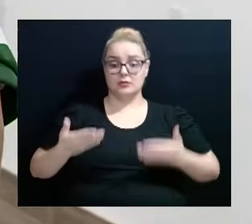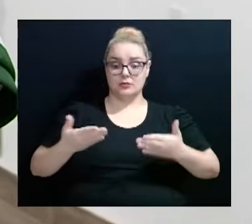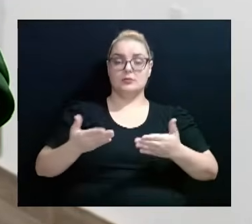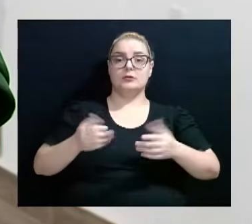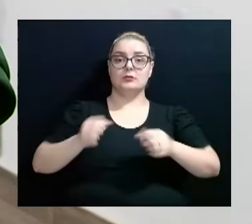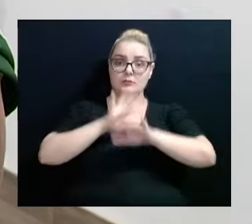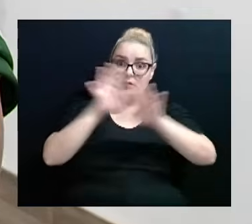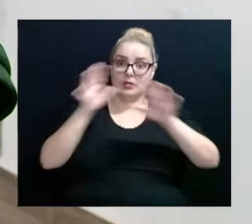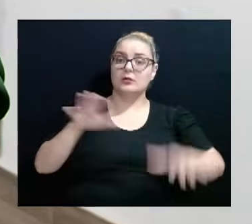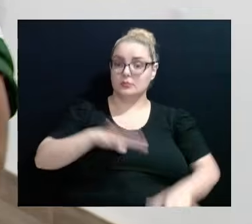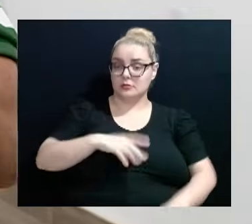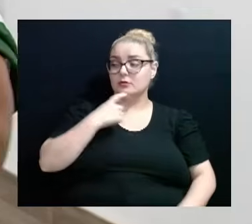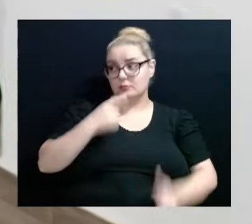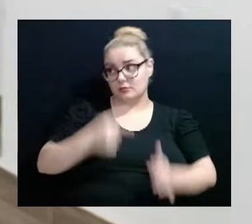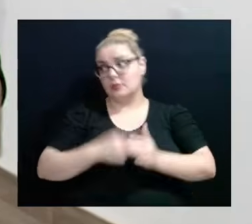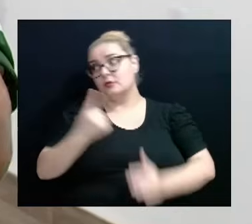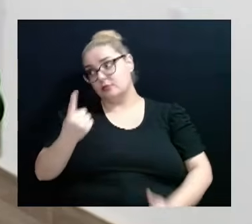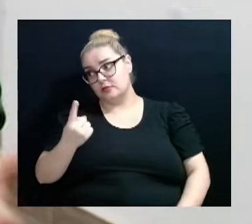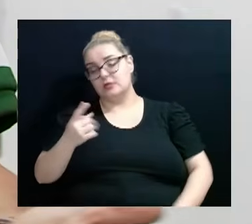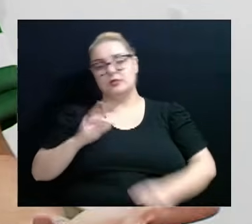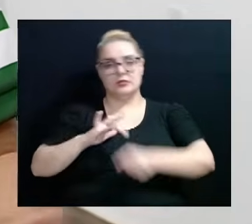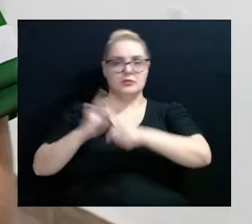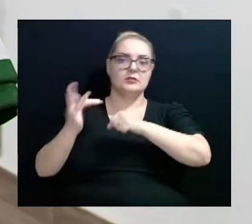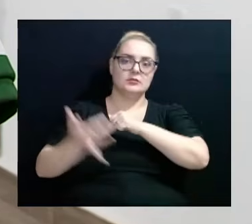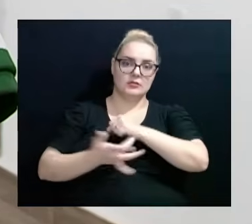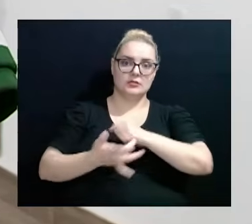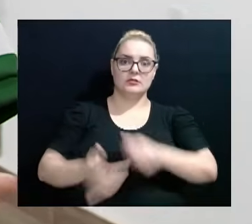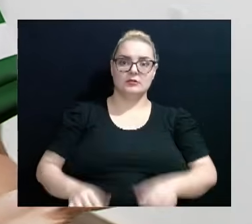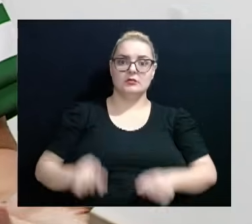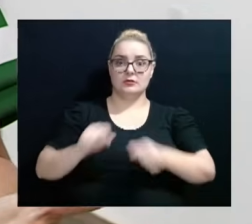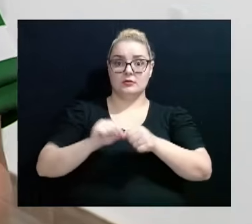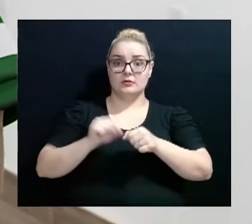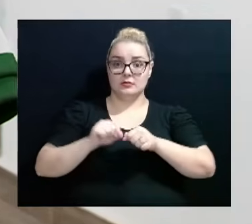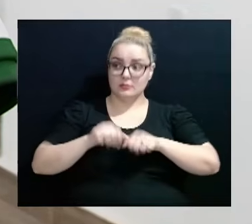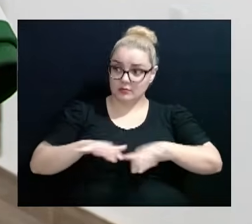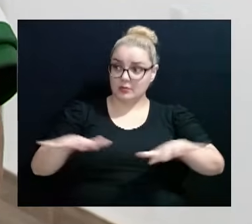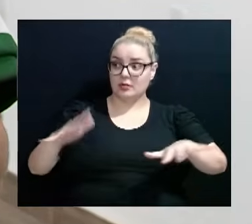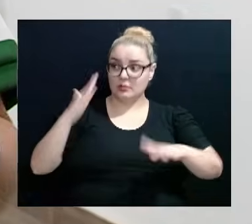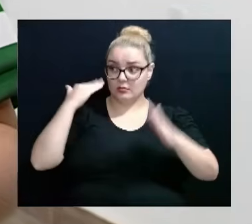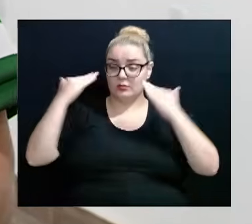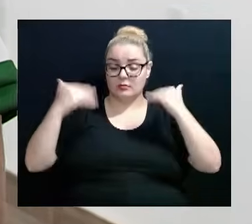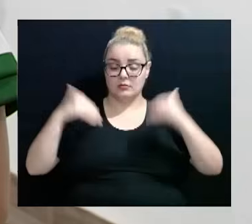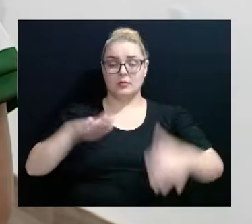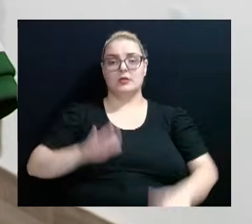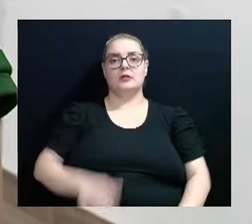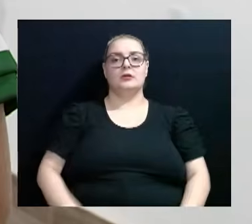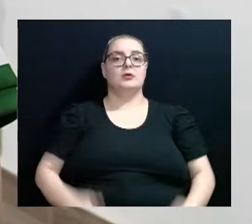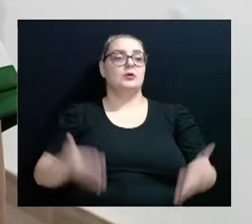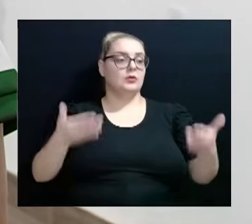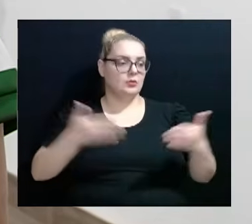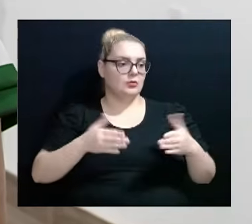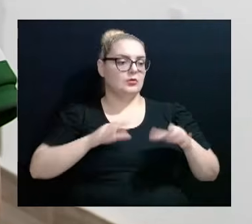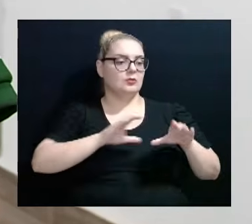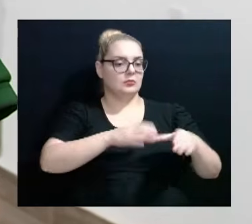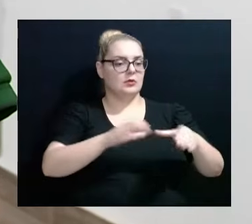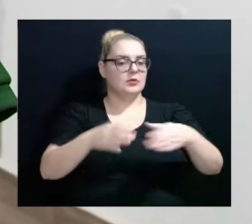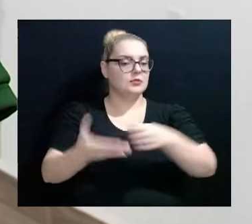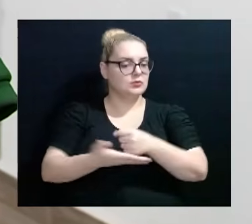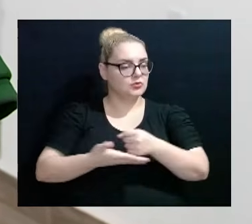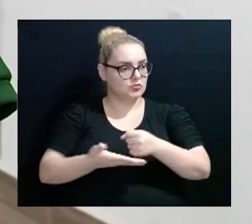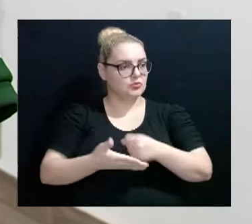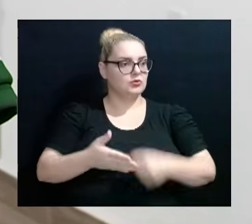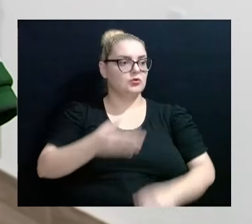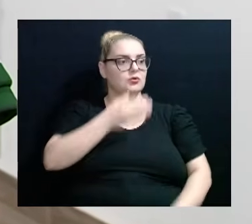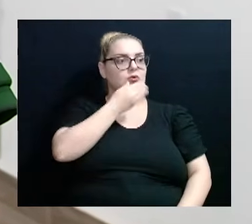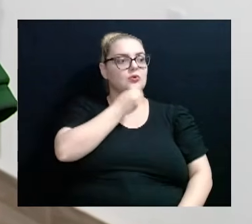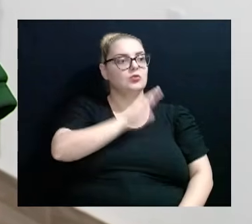ideia é trazer a luz de Campinas, primeiramente, através das redes sociais, e fazer com que ele seja mais conhecido ainda. E hoje, para as